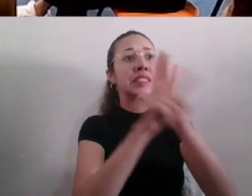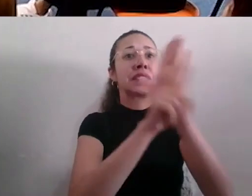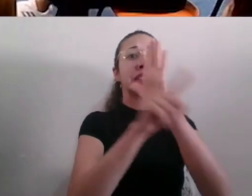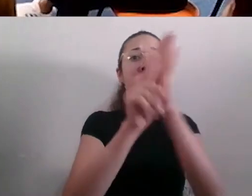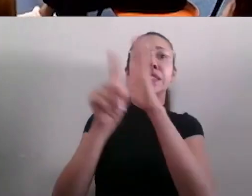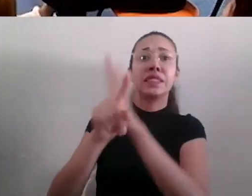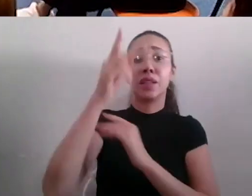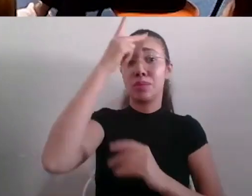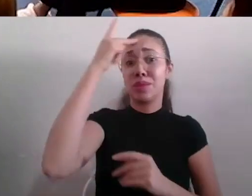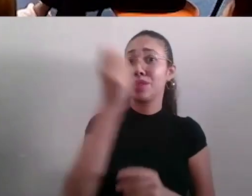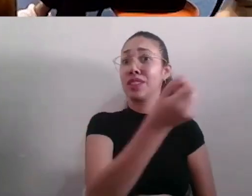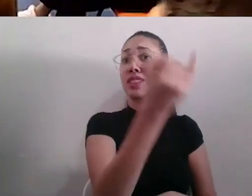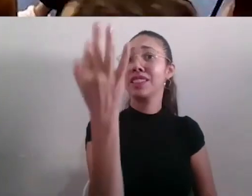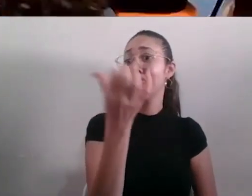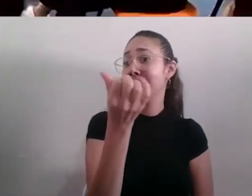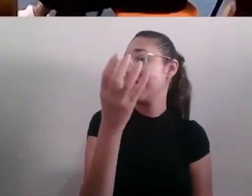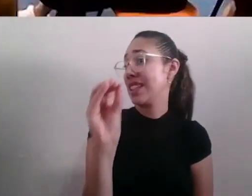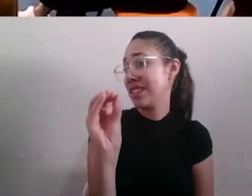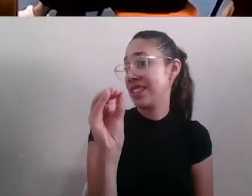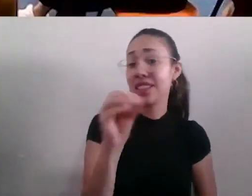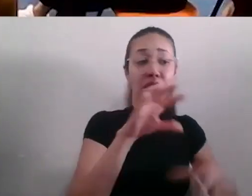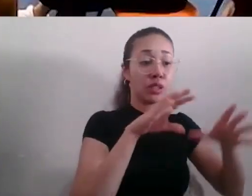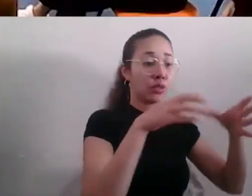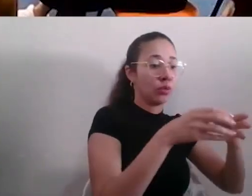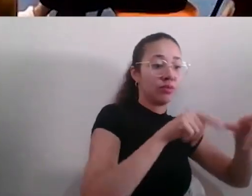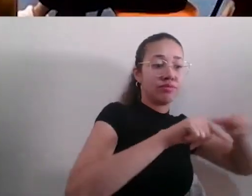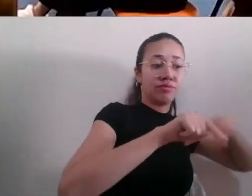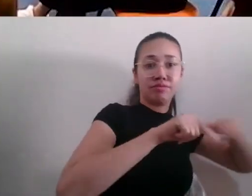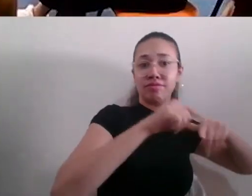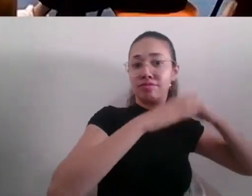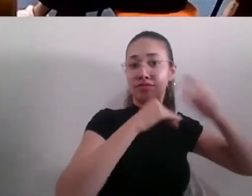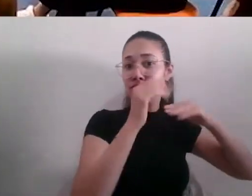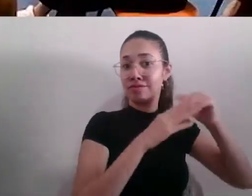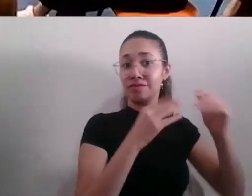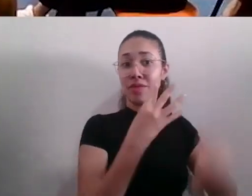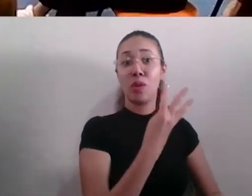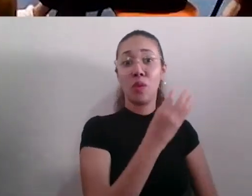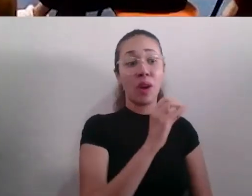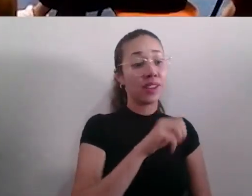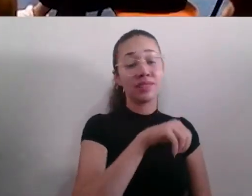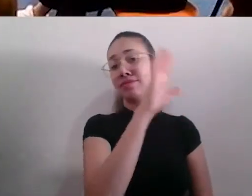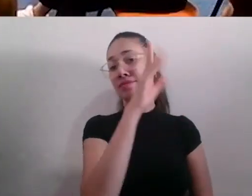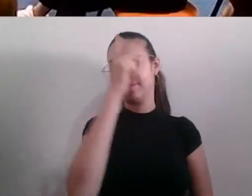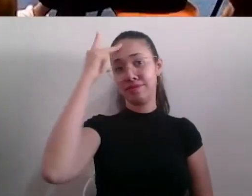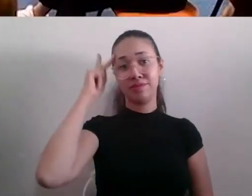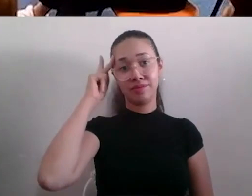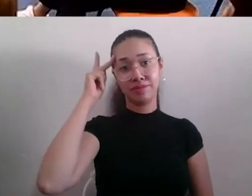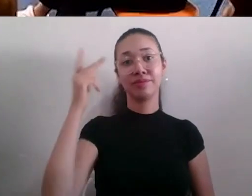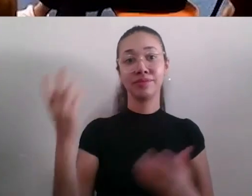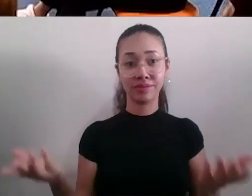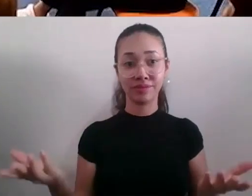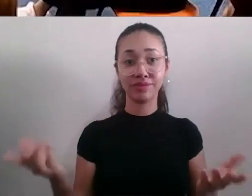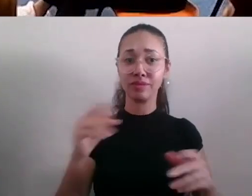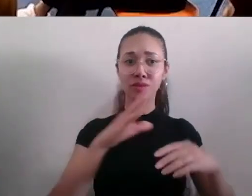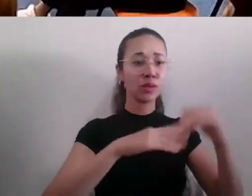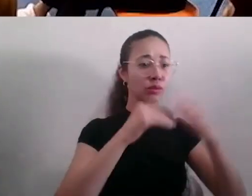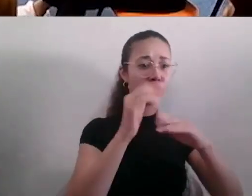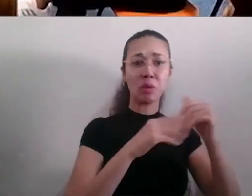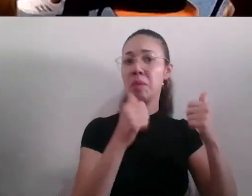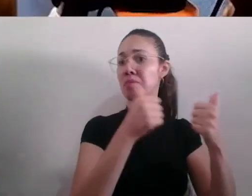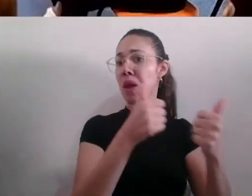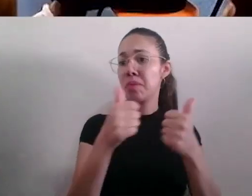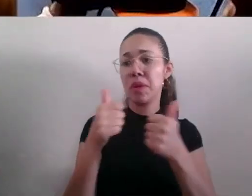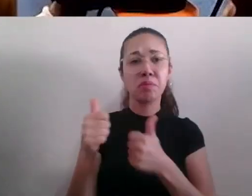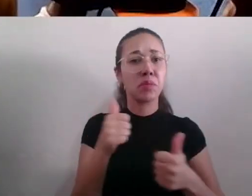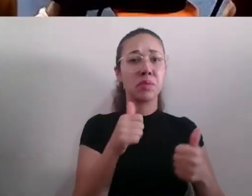do Praia tem mais de 40 pessoas de profissionais que trabalharam, entendeu? Uma gente muito boa, muito especializada. Ficou muito bom.